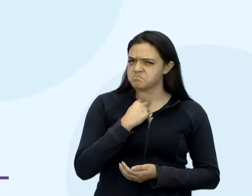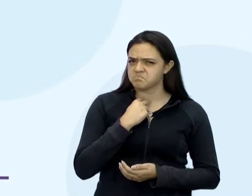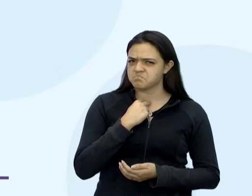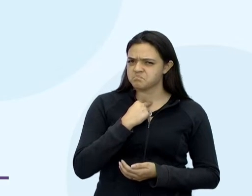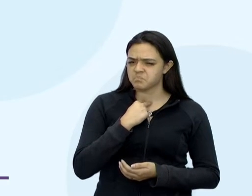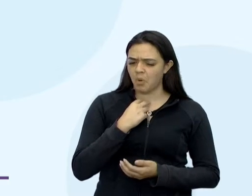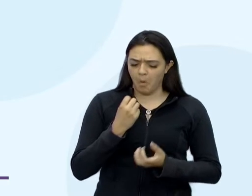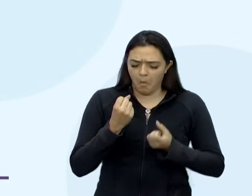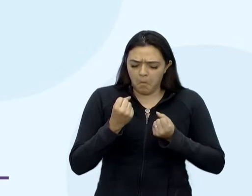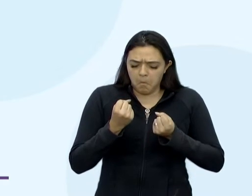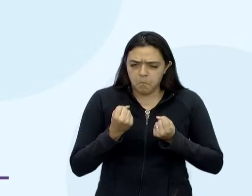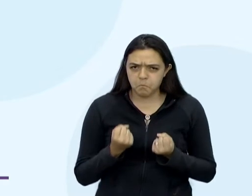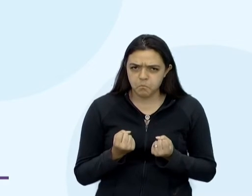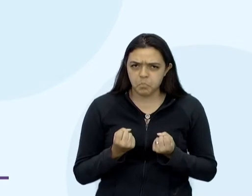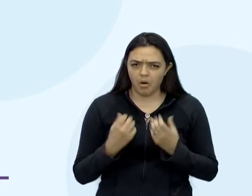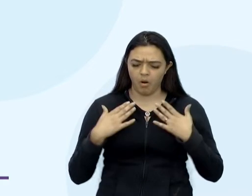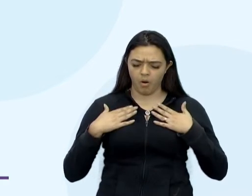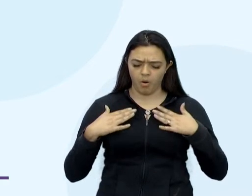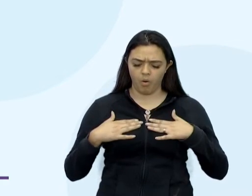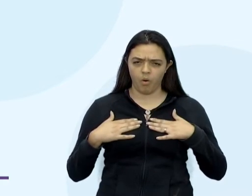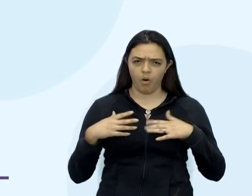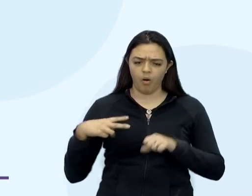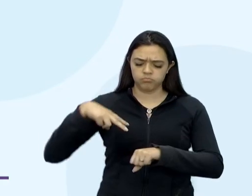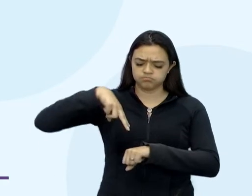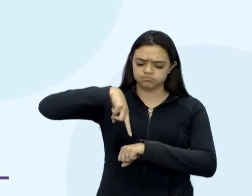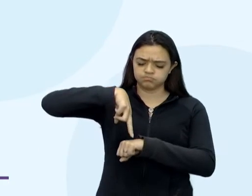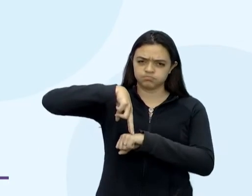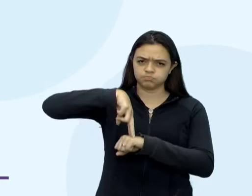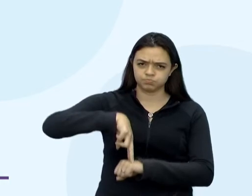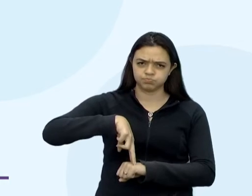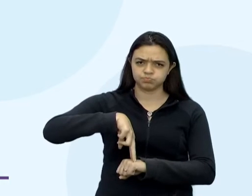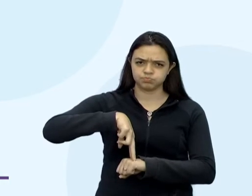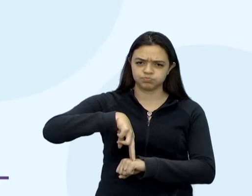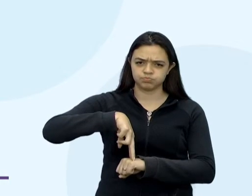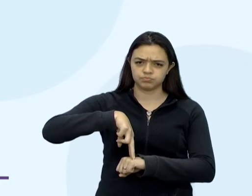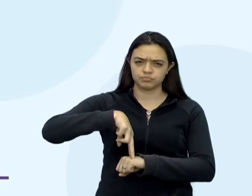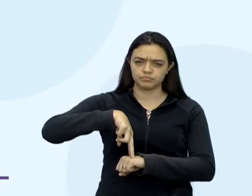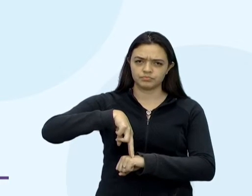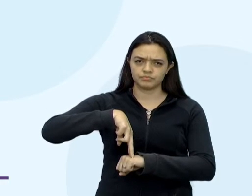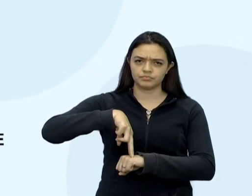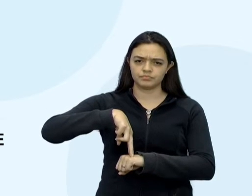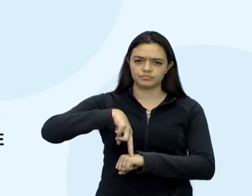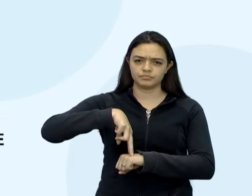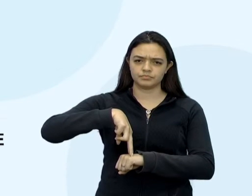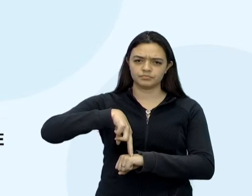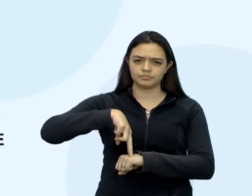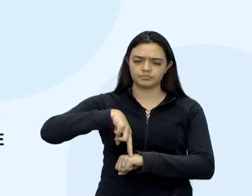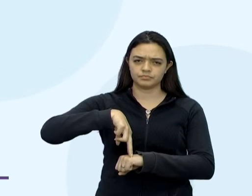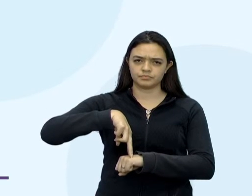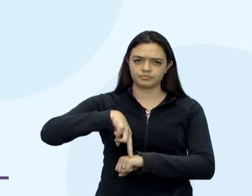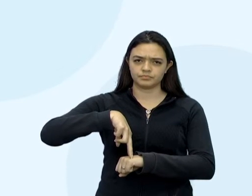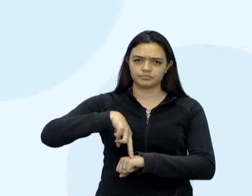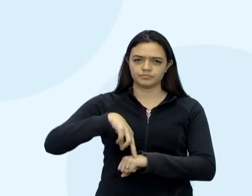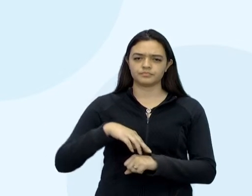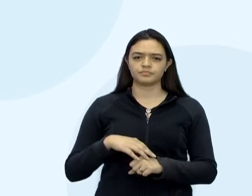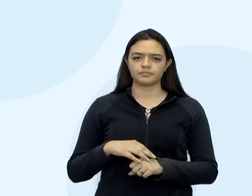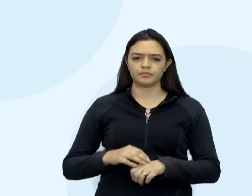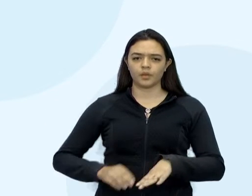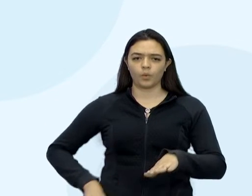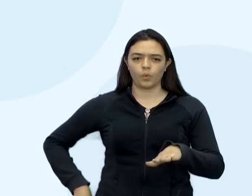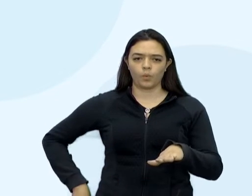O peso todo do corpo, você pode fazer o seguinte, você pode fazer uma jogada e jogar o braço para frente e para trás,